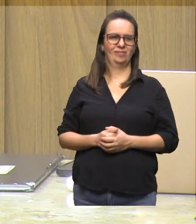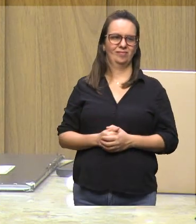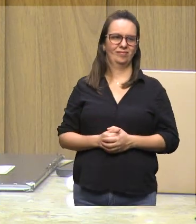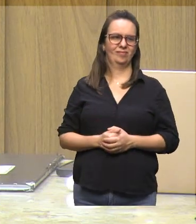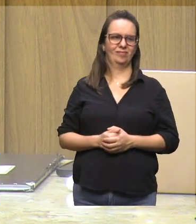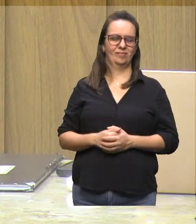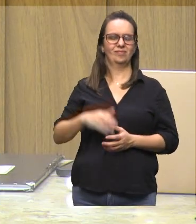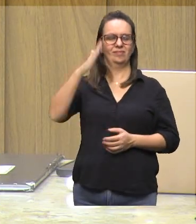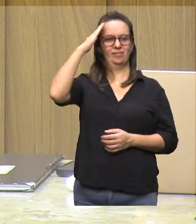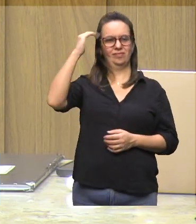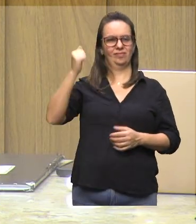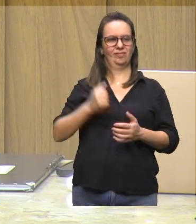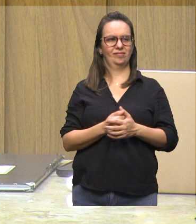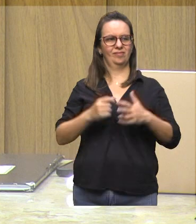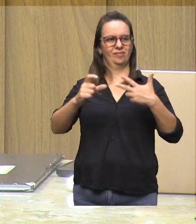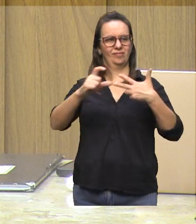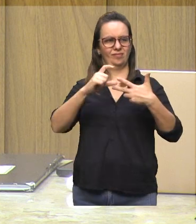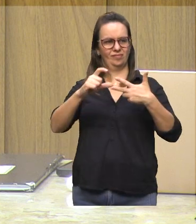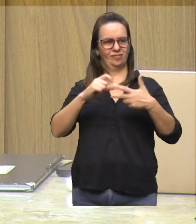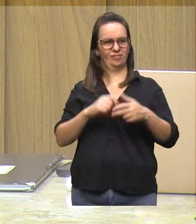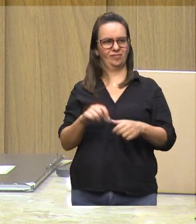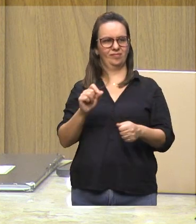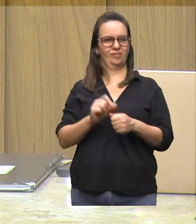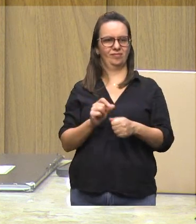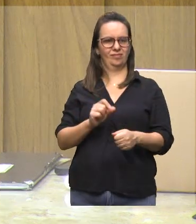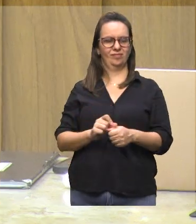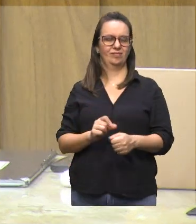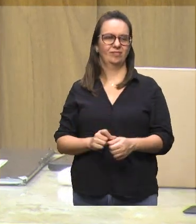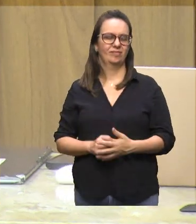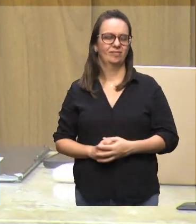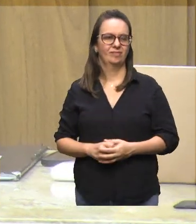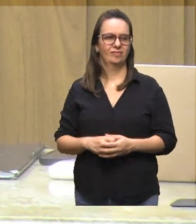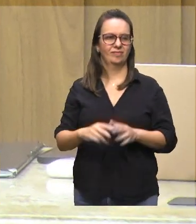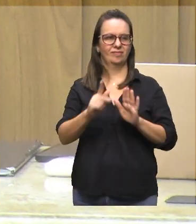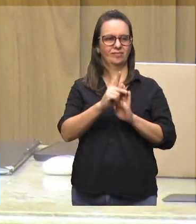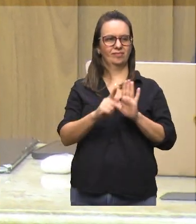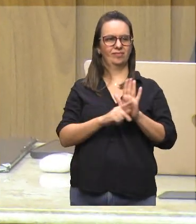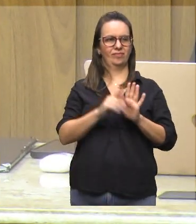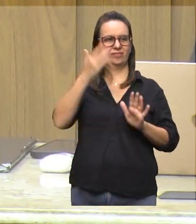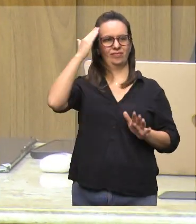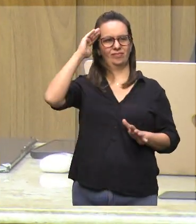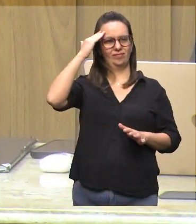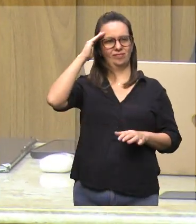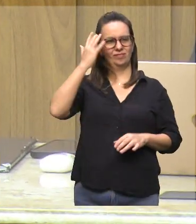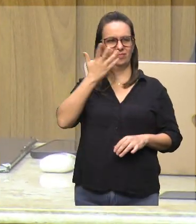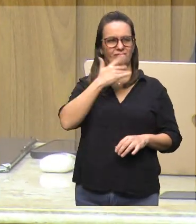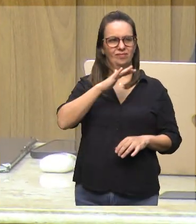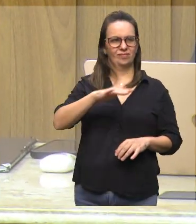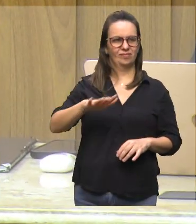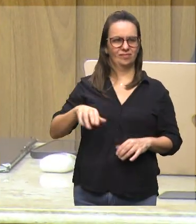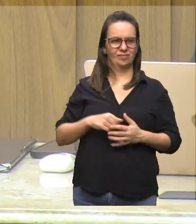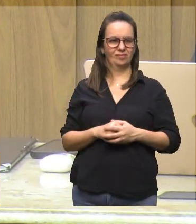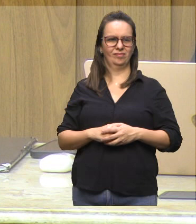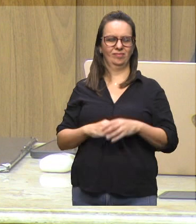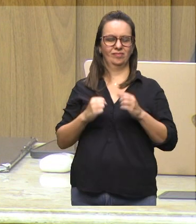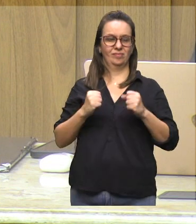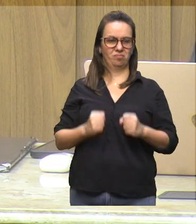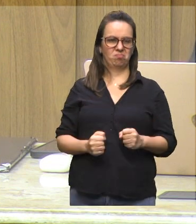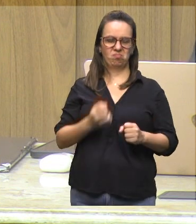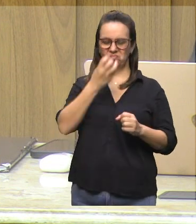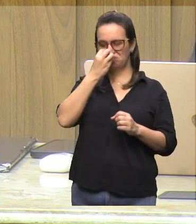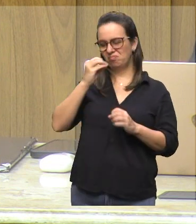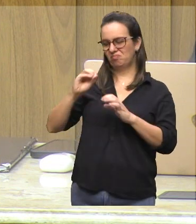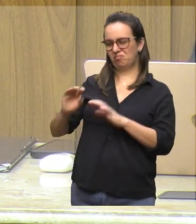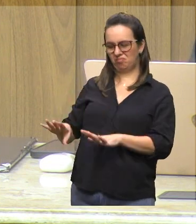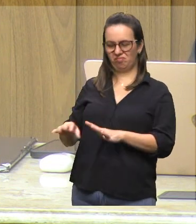colocar o projeto em prática, justamente pensando naquelas crianças que eventualmente possam se tornar desmotivadas hora ou outra dentro